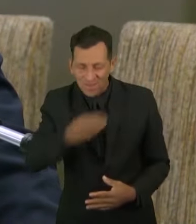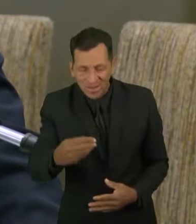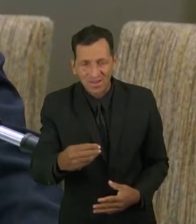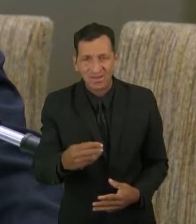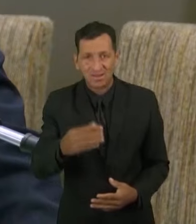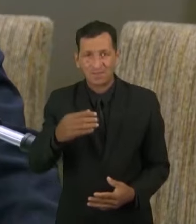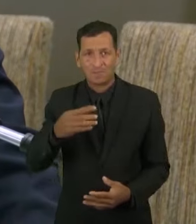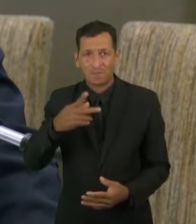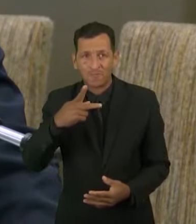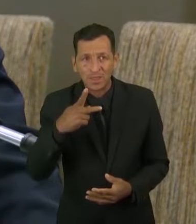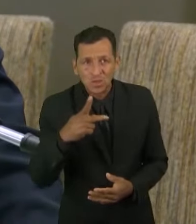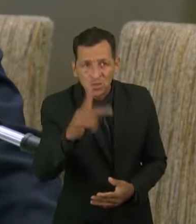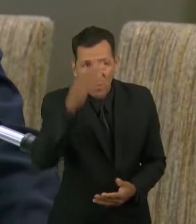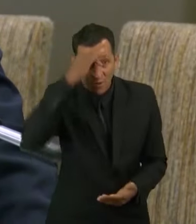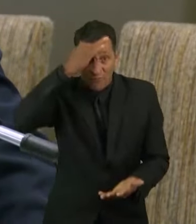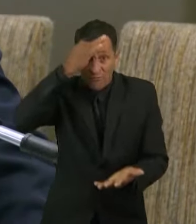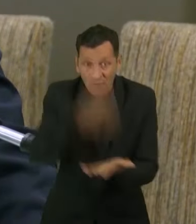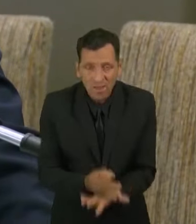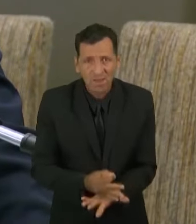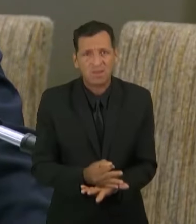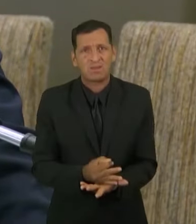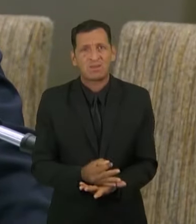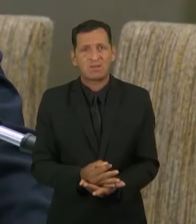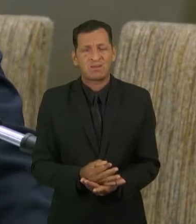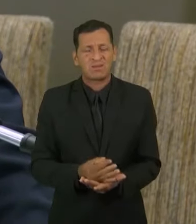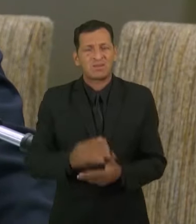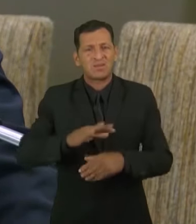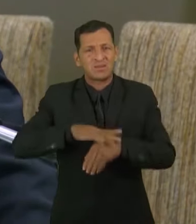Vai em paz.